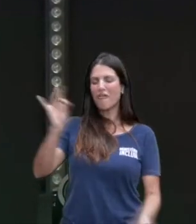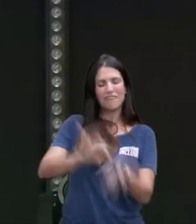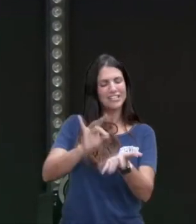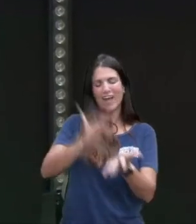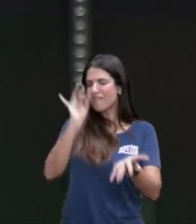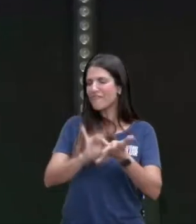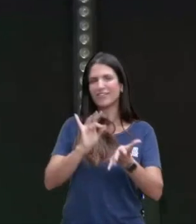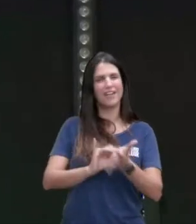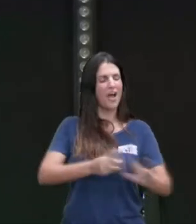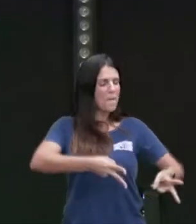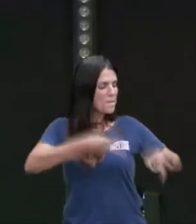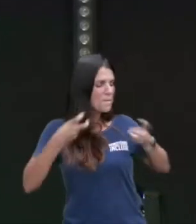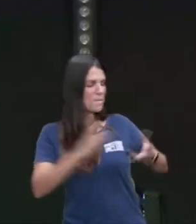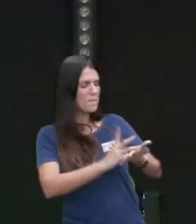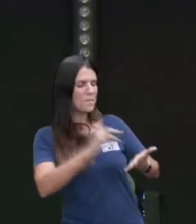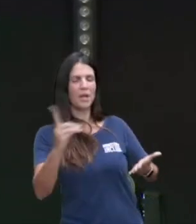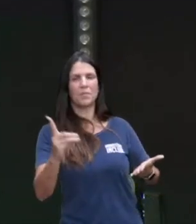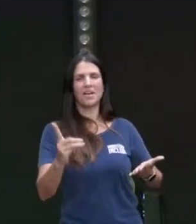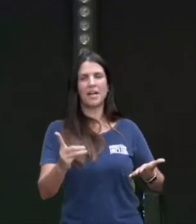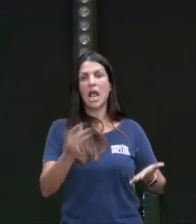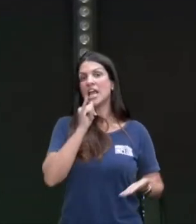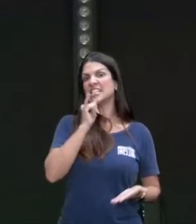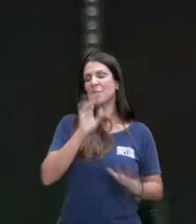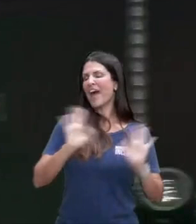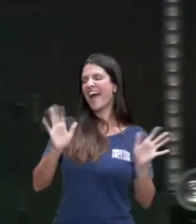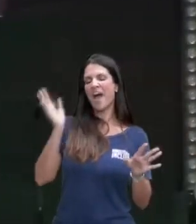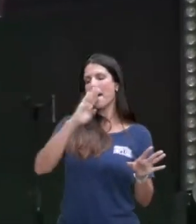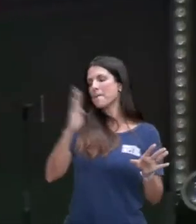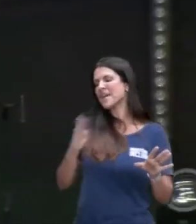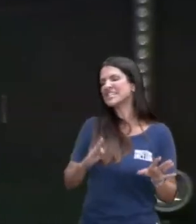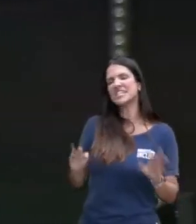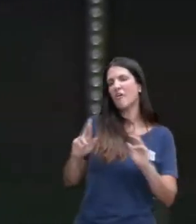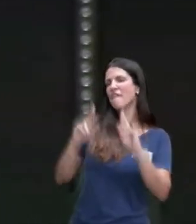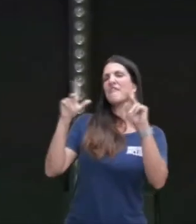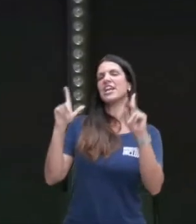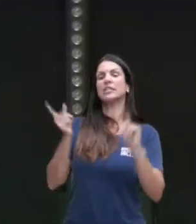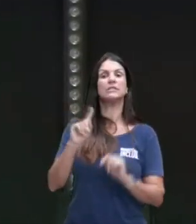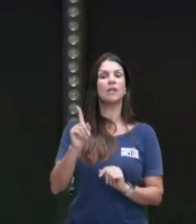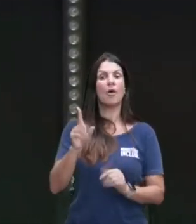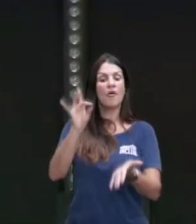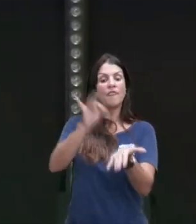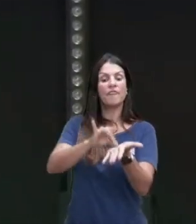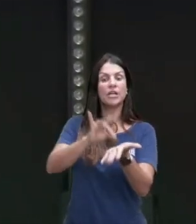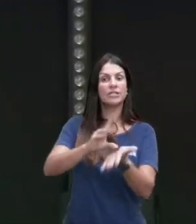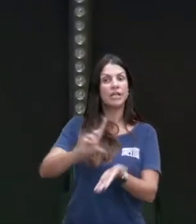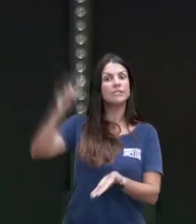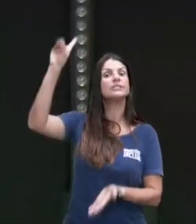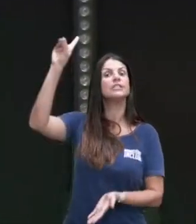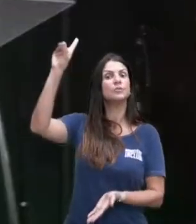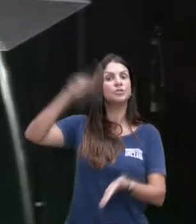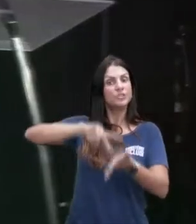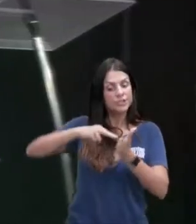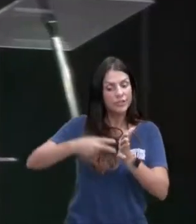entendendo ah ah não isso aqui no Brasil assim não não verdade é verdade a verdade de Deus é a verdade